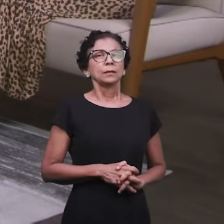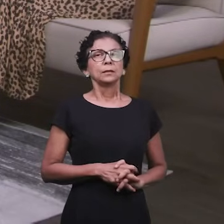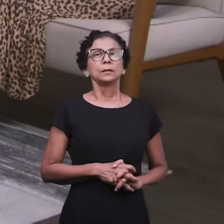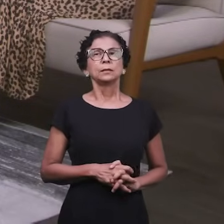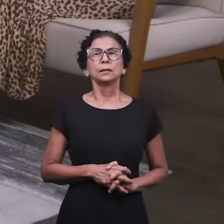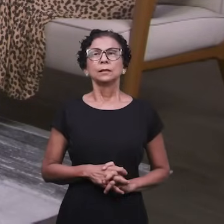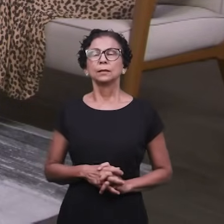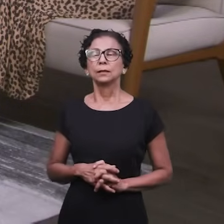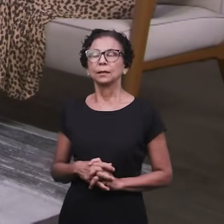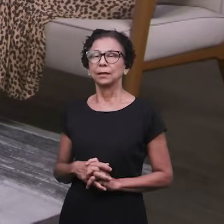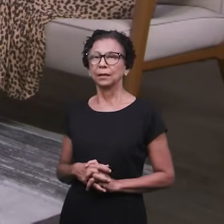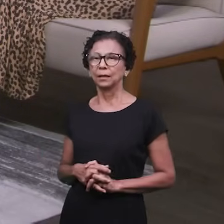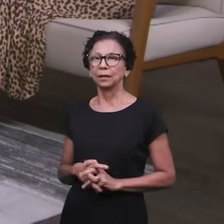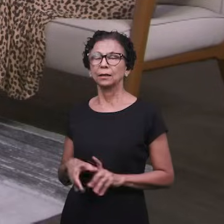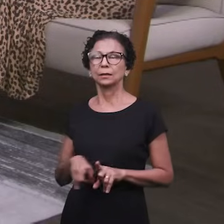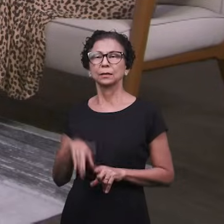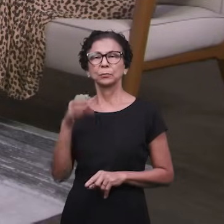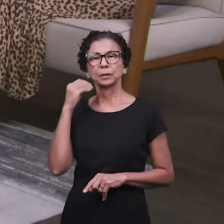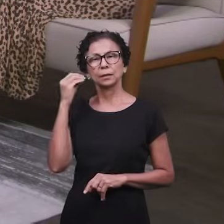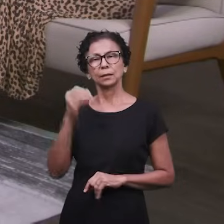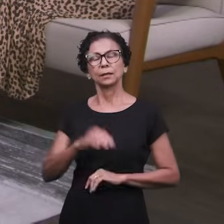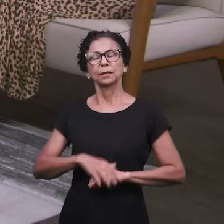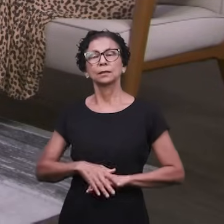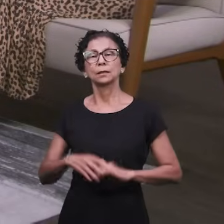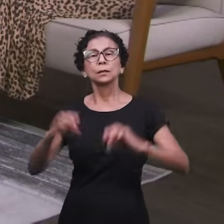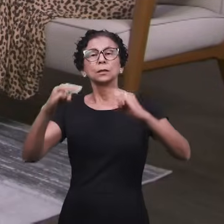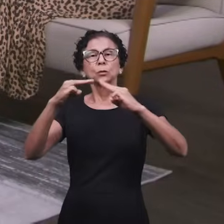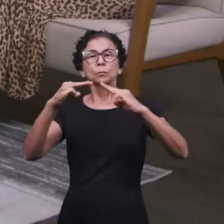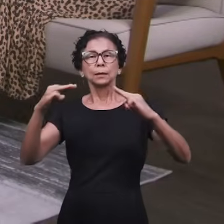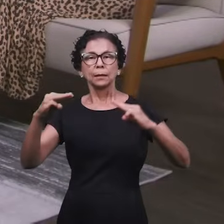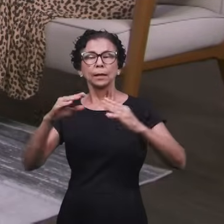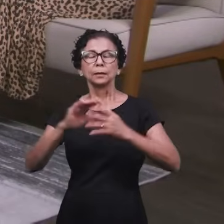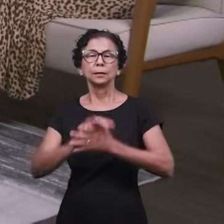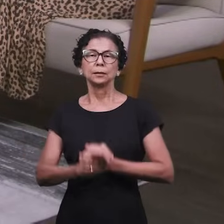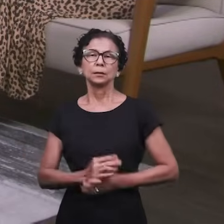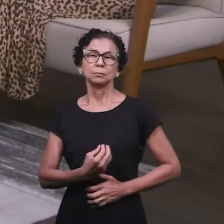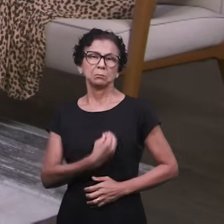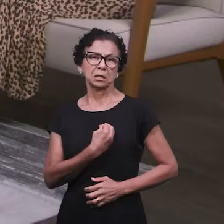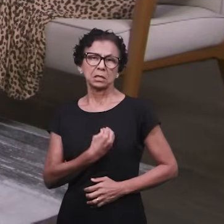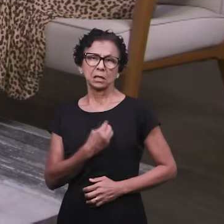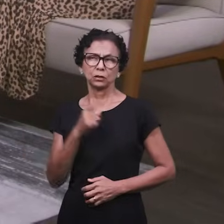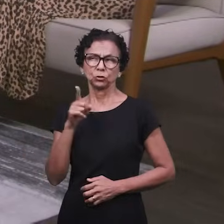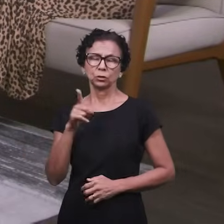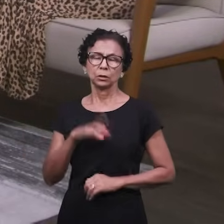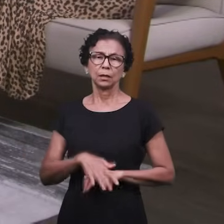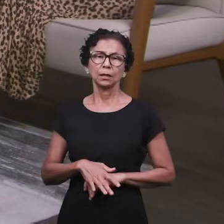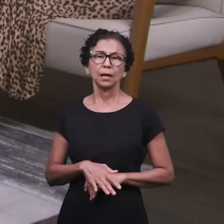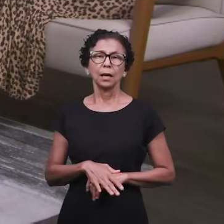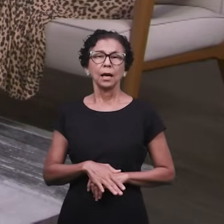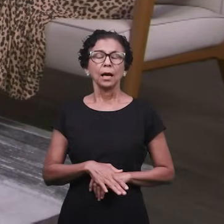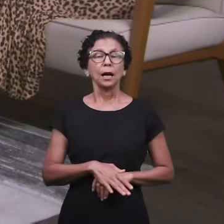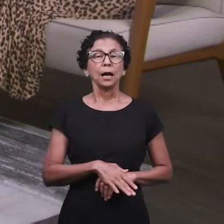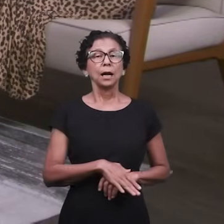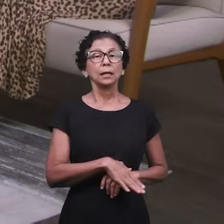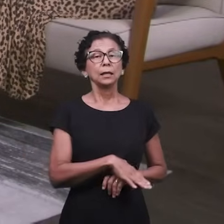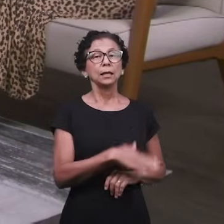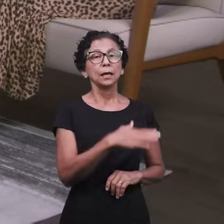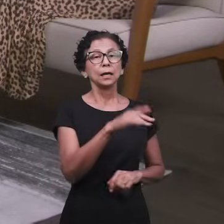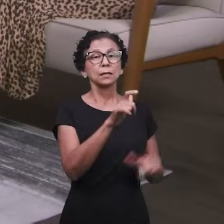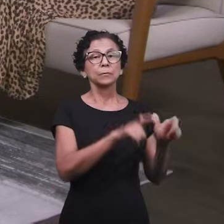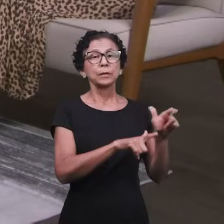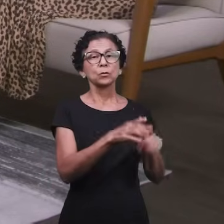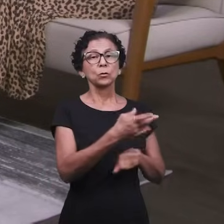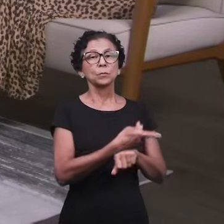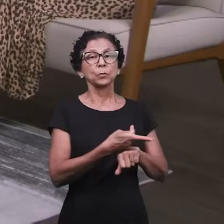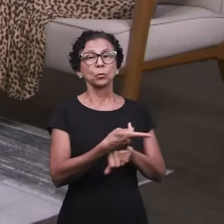Carla, de estar ali no Manaim, algumas famílias nos procurarem. Vocês que são as professoras que davam